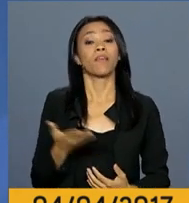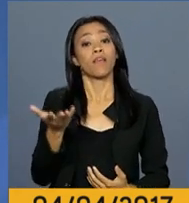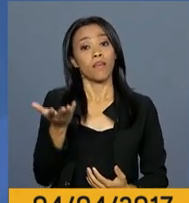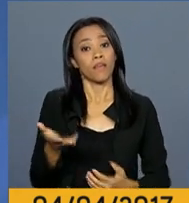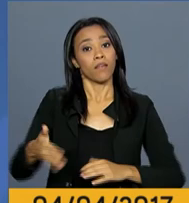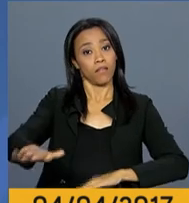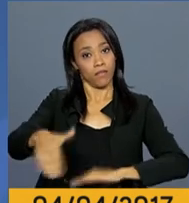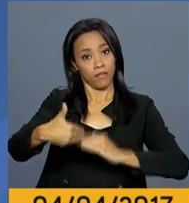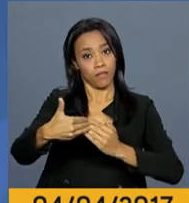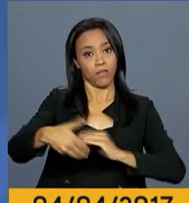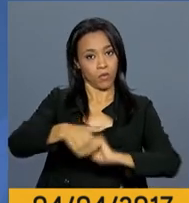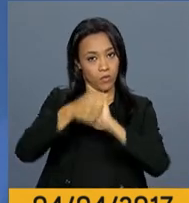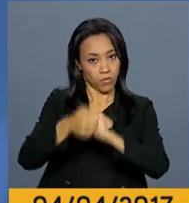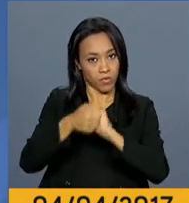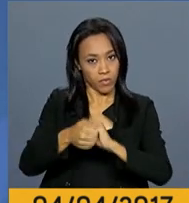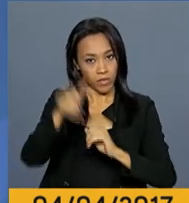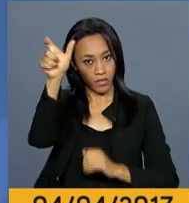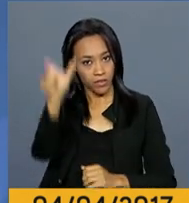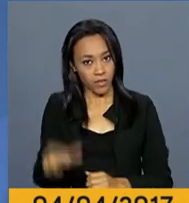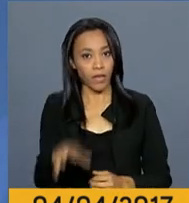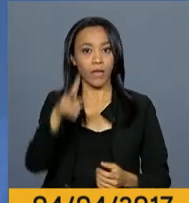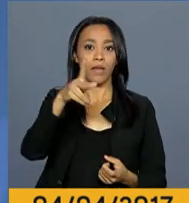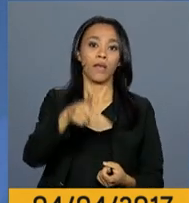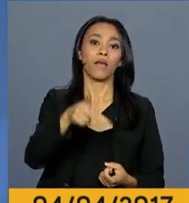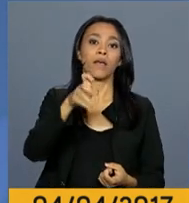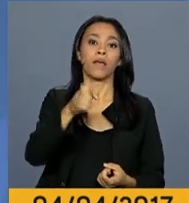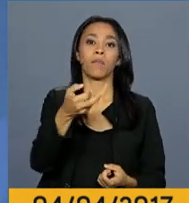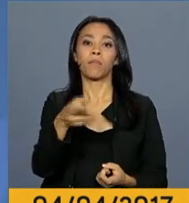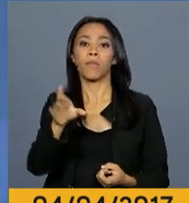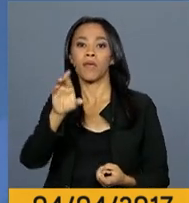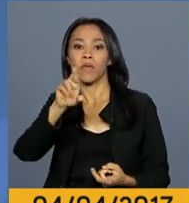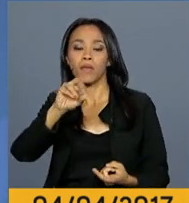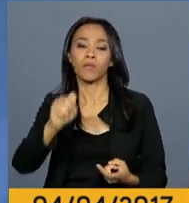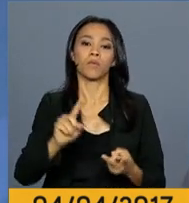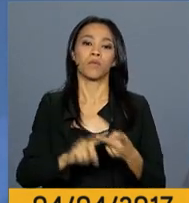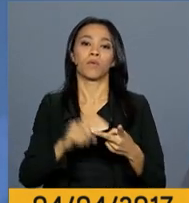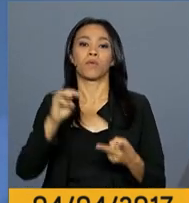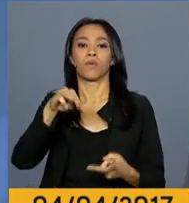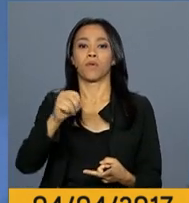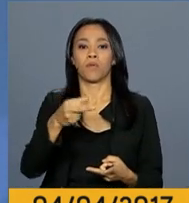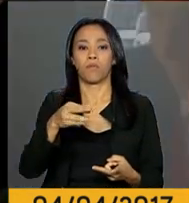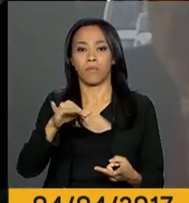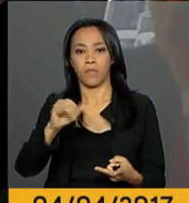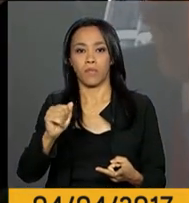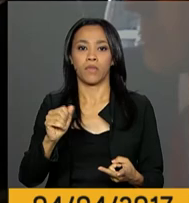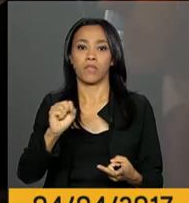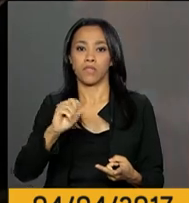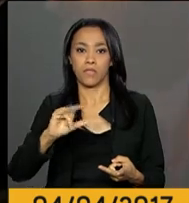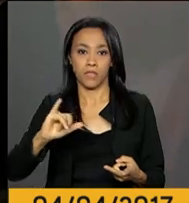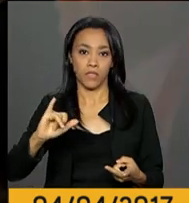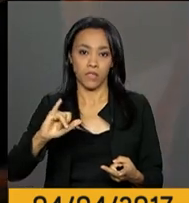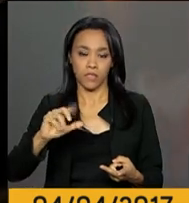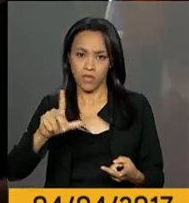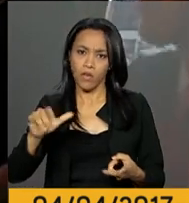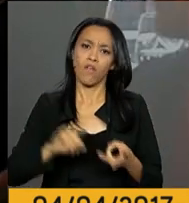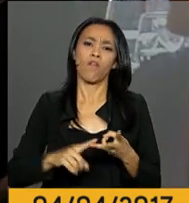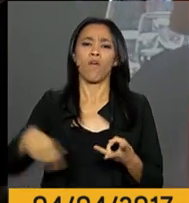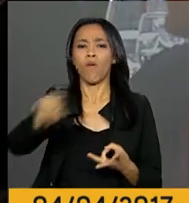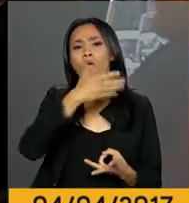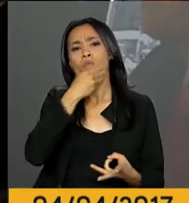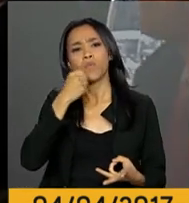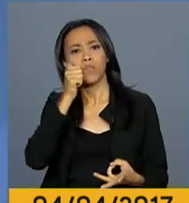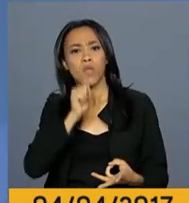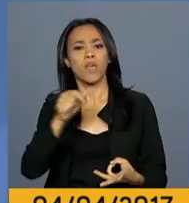Dr. Trabuco, Pedro Parente, a Maria Silvia, os senhoras e senhores membros do Conselho de